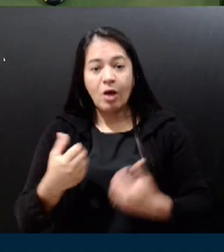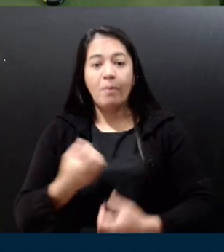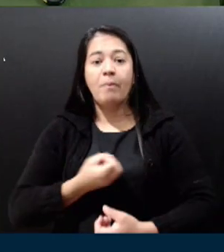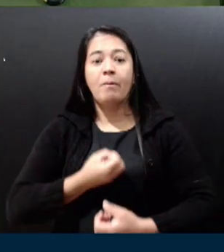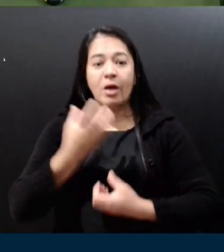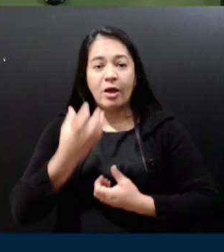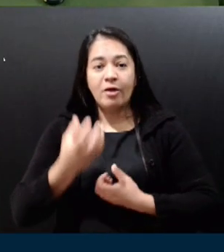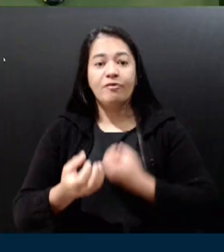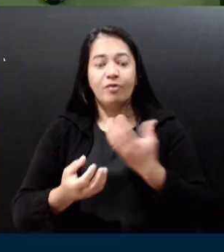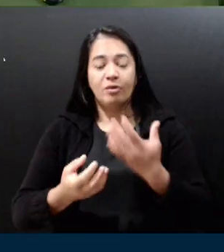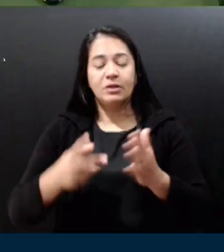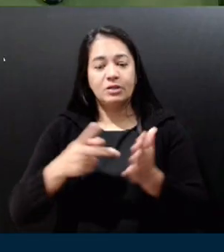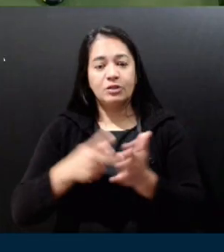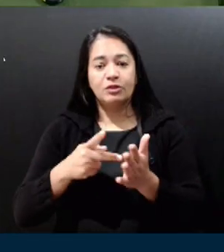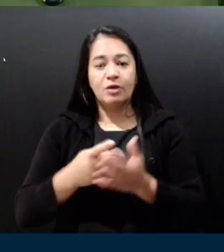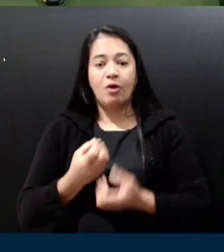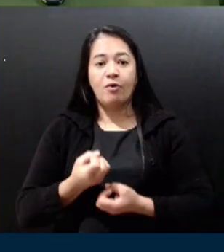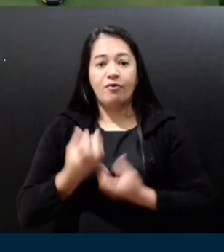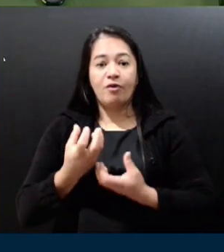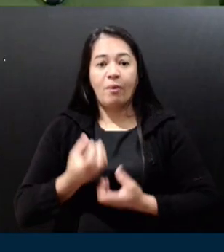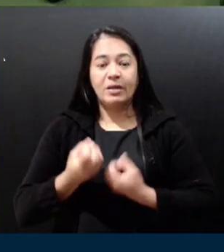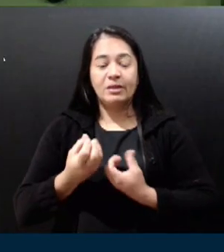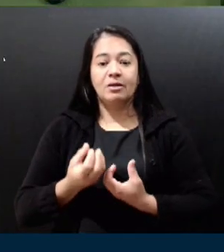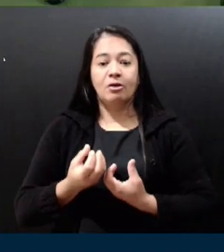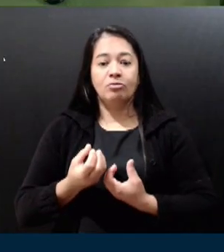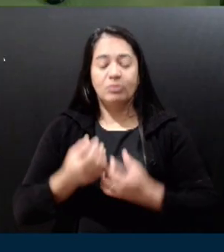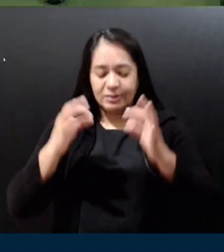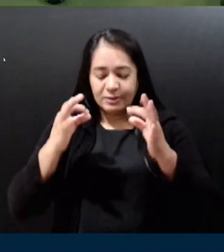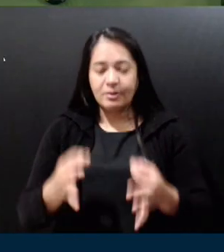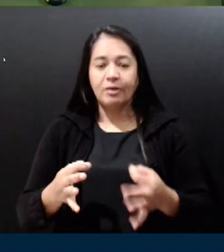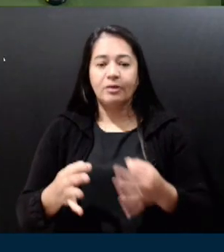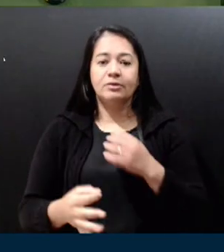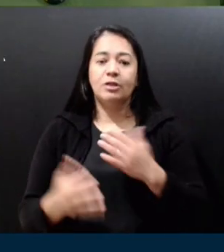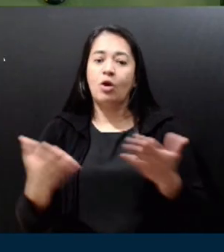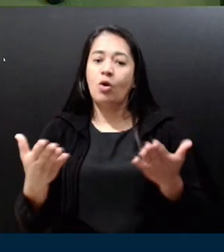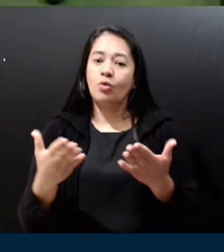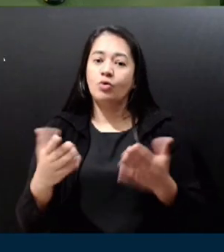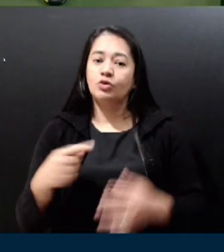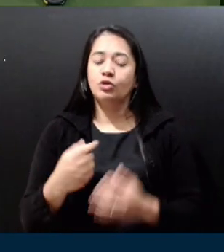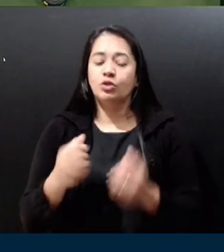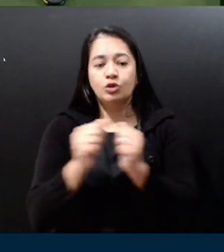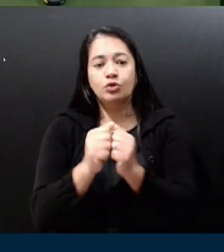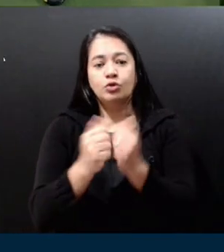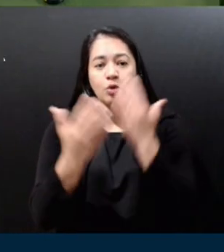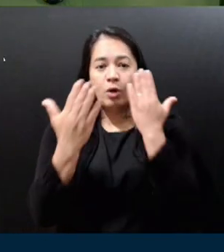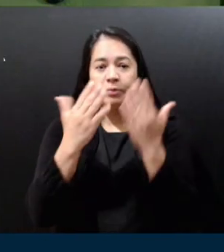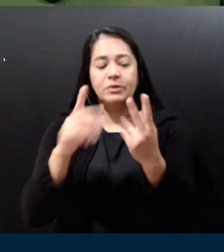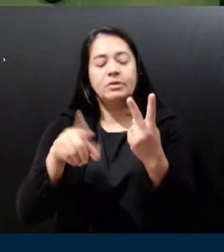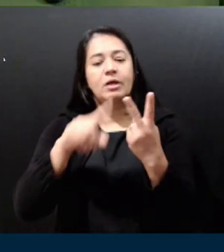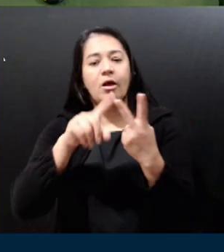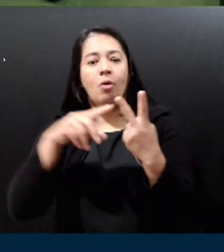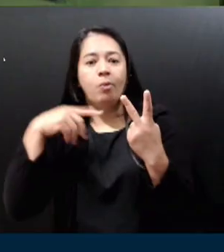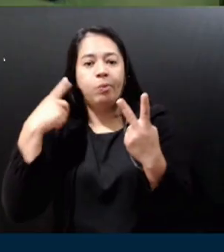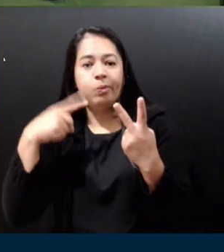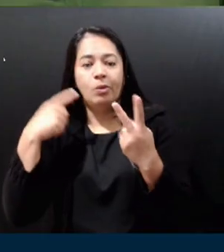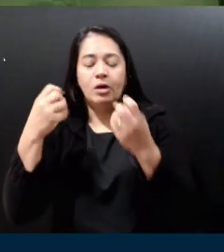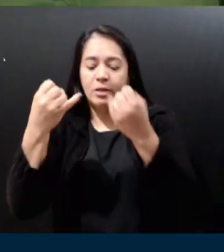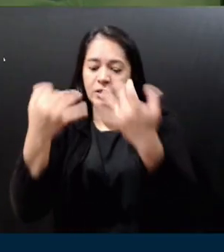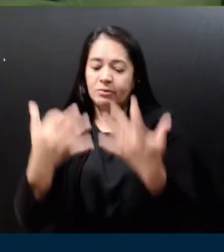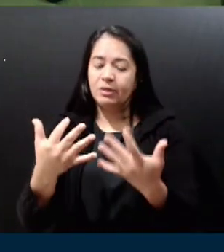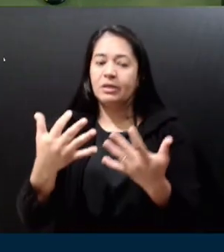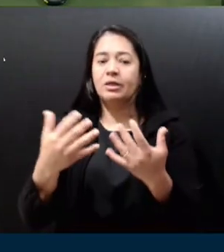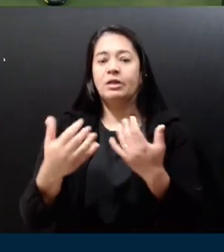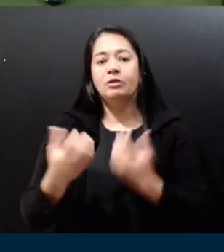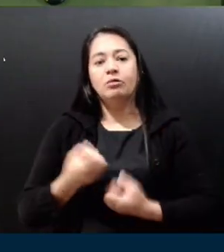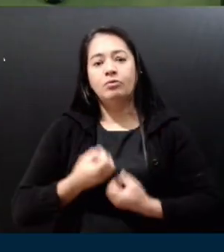realmente um peso, é o que nós estamos fazendo aqui hoje, com uma psicóloga e também com um advogado, trazendo informação para você. Ô